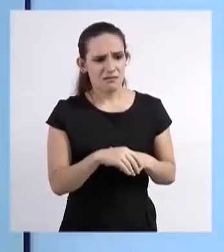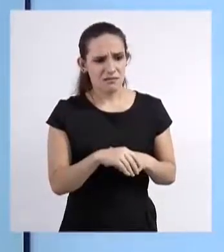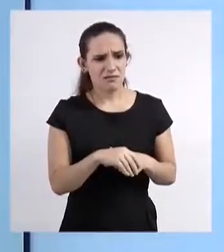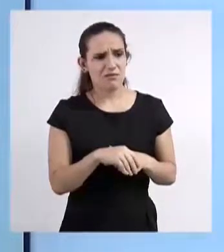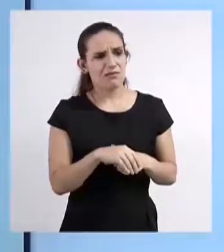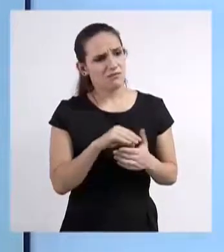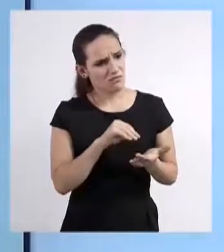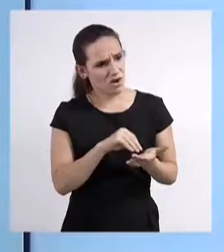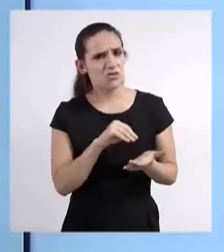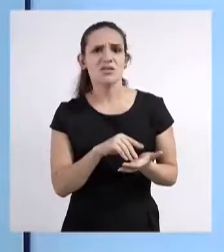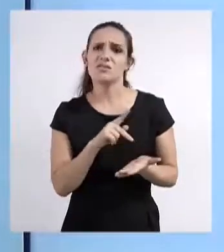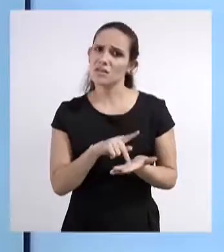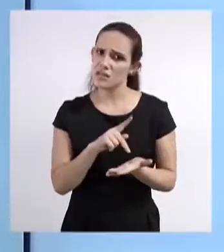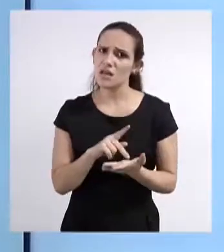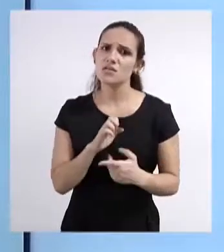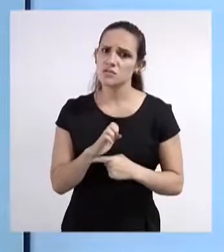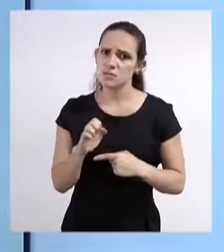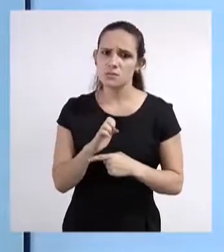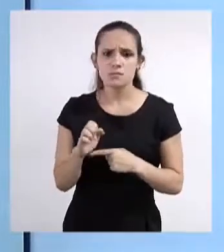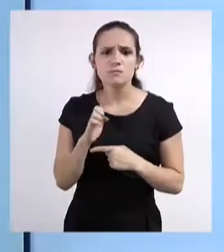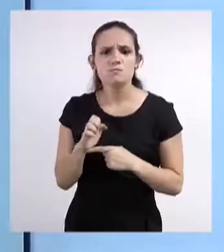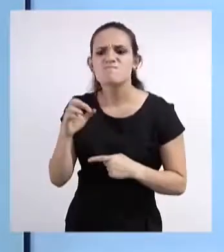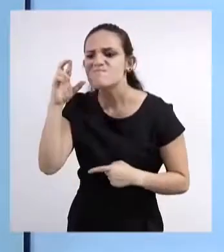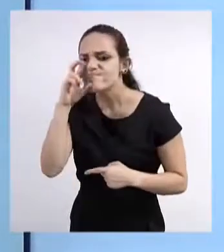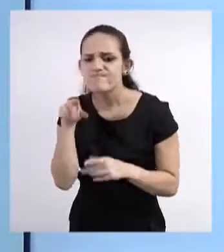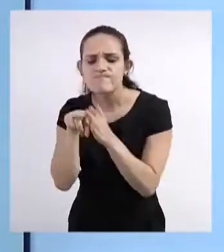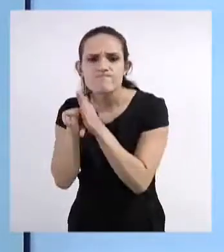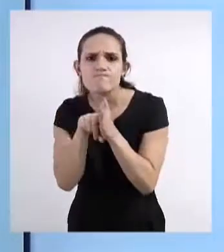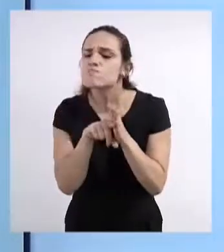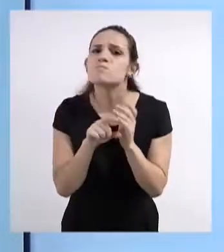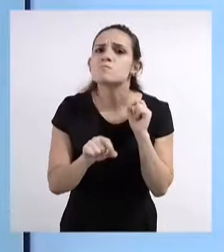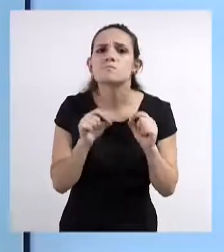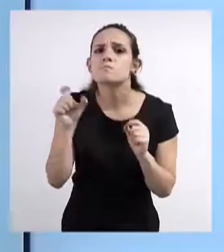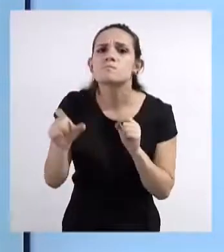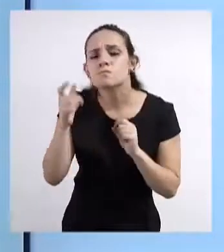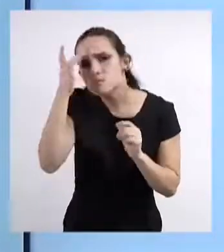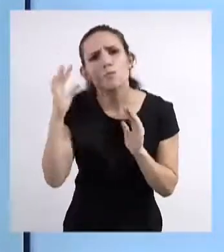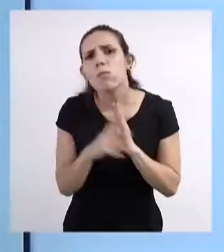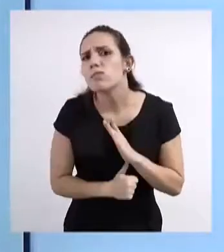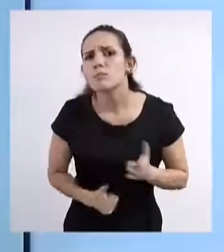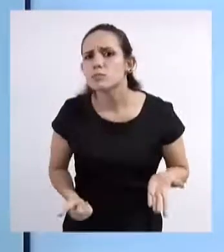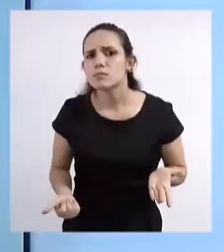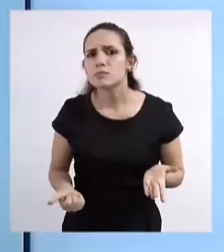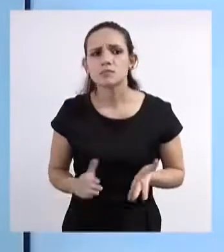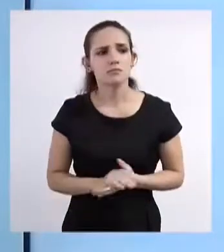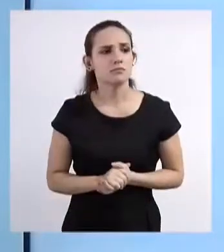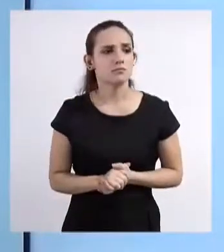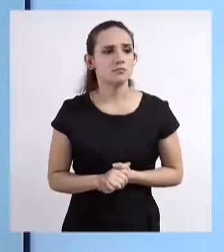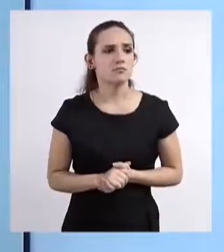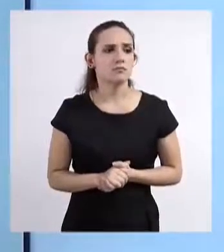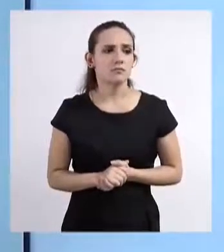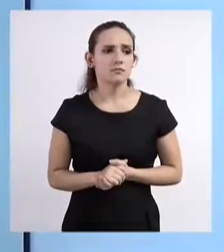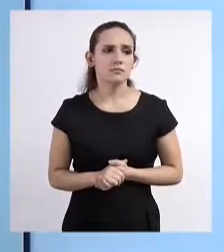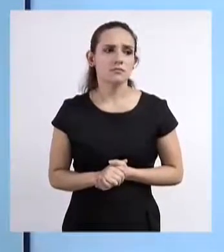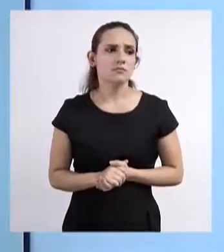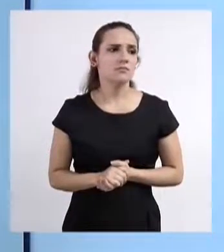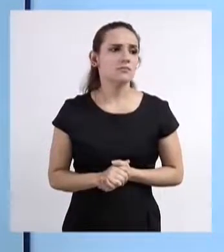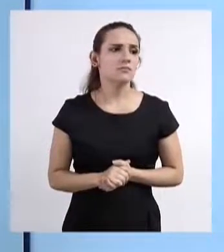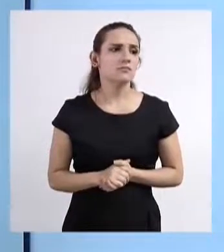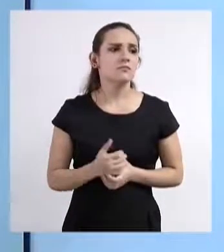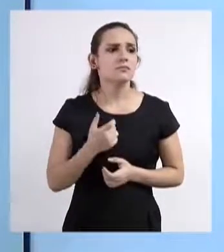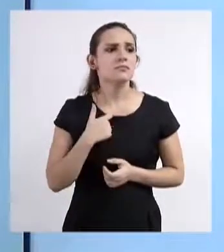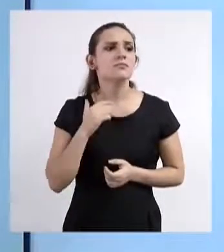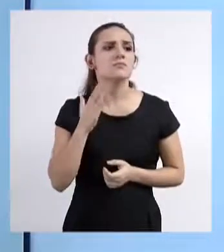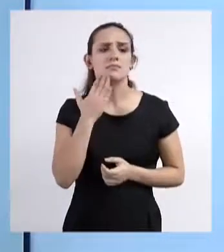a atuação do Estado para investigar. Dizer para vocês que pedimos socorro de diversos